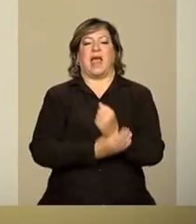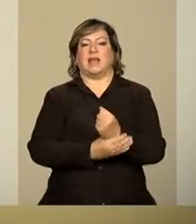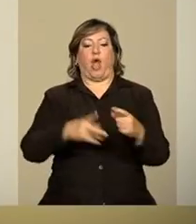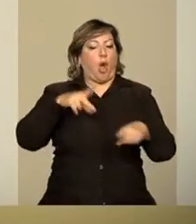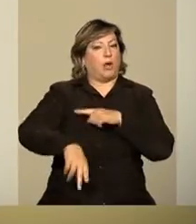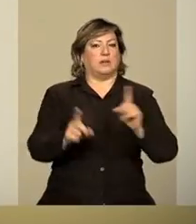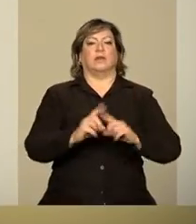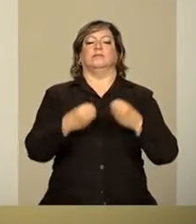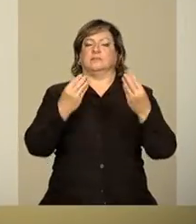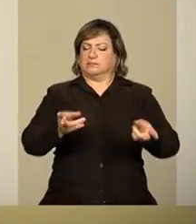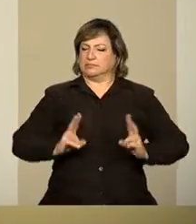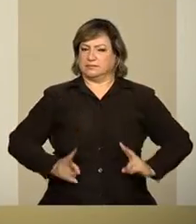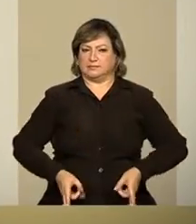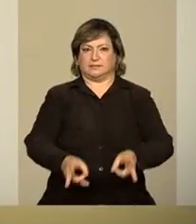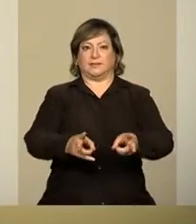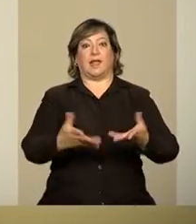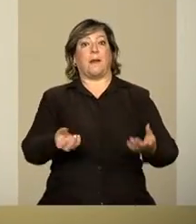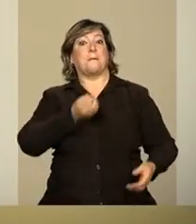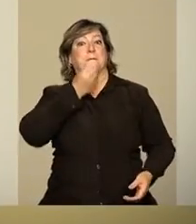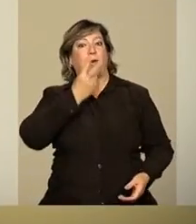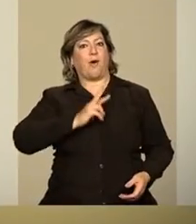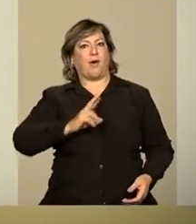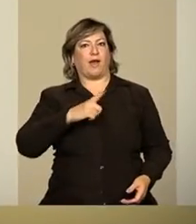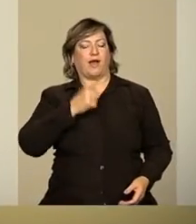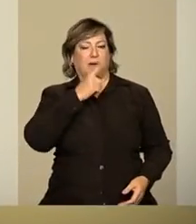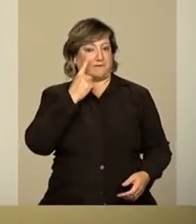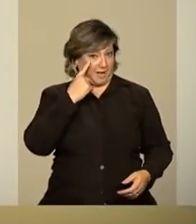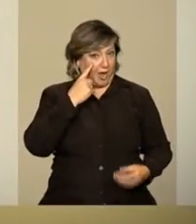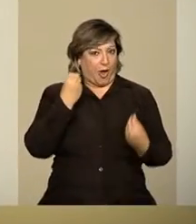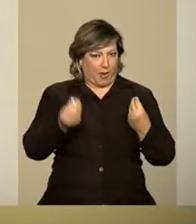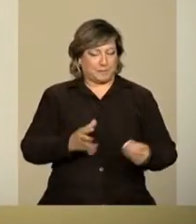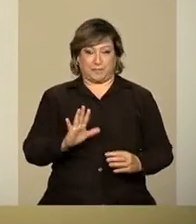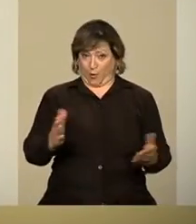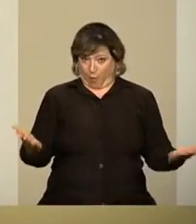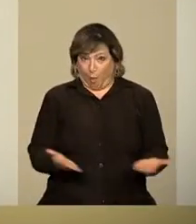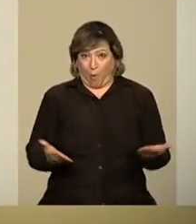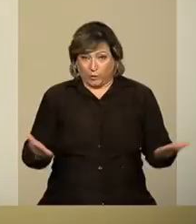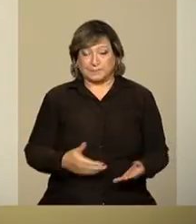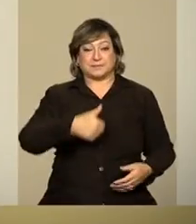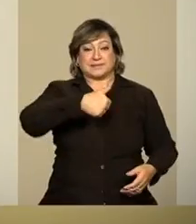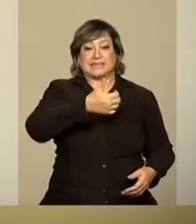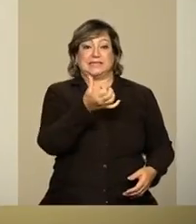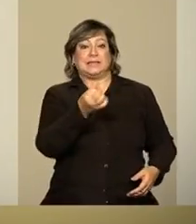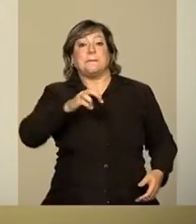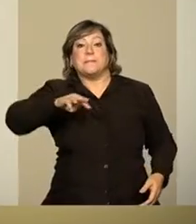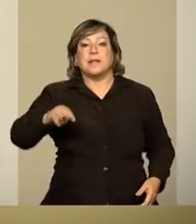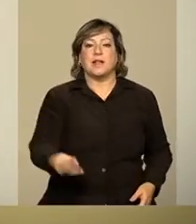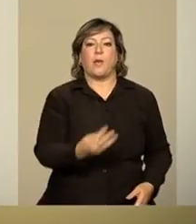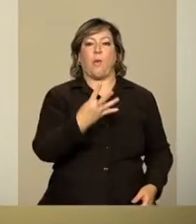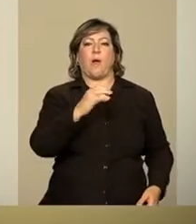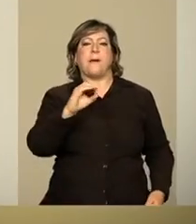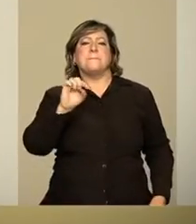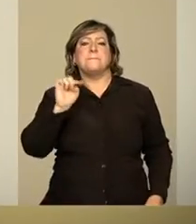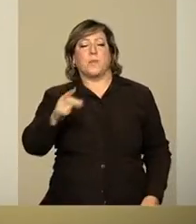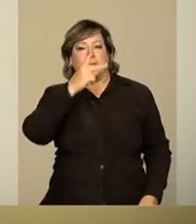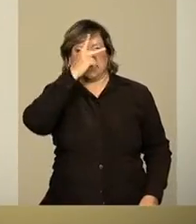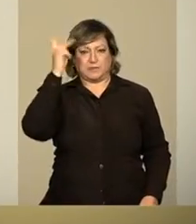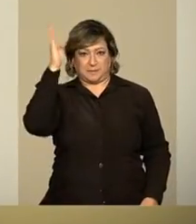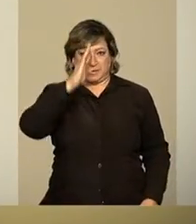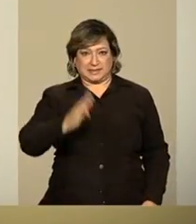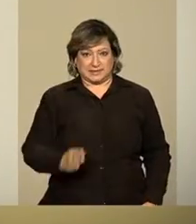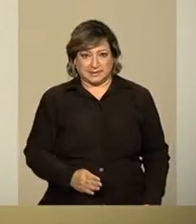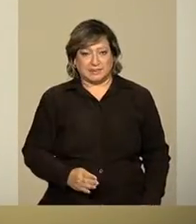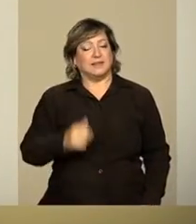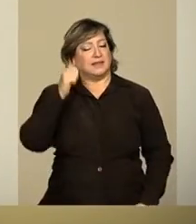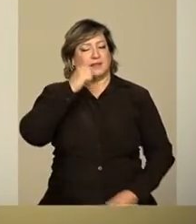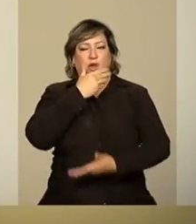interrupção olha só que bons resultados nós temos hoje 16 milhões e quatrocentos mil brasileiros